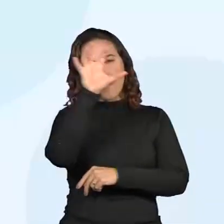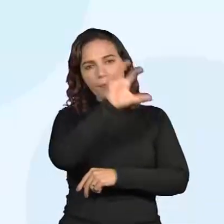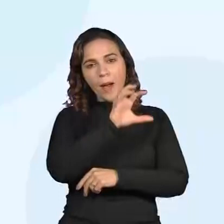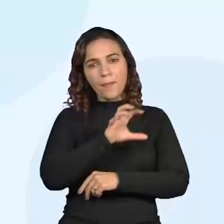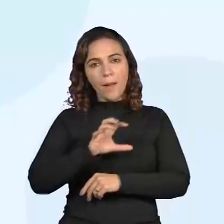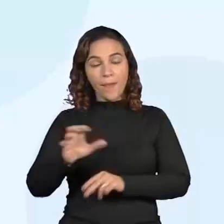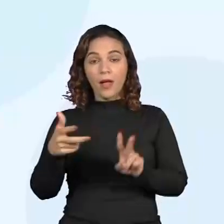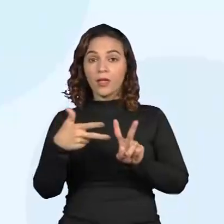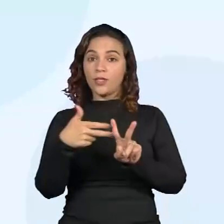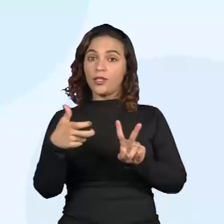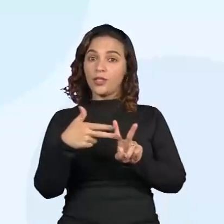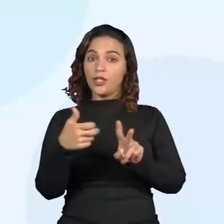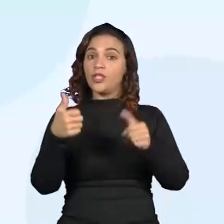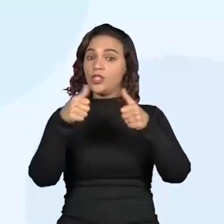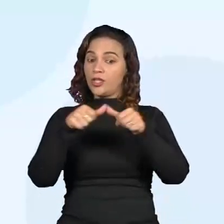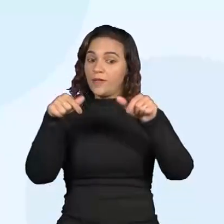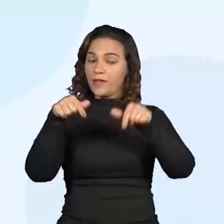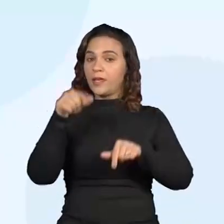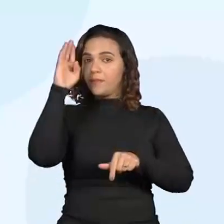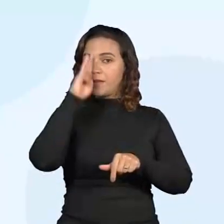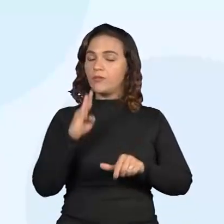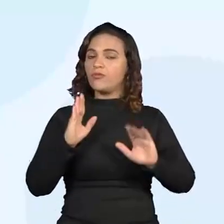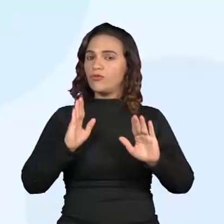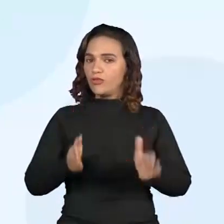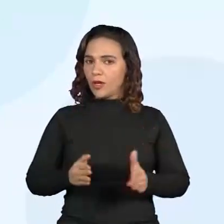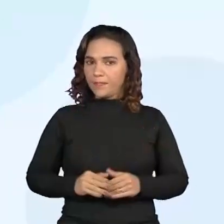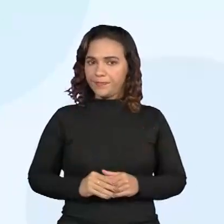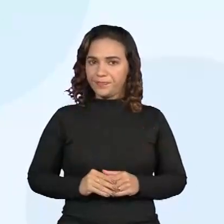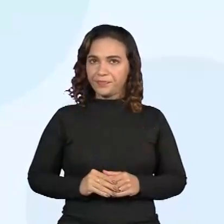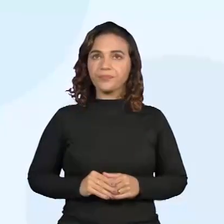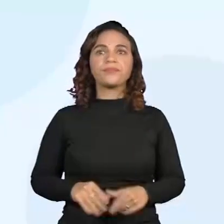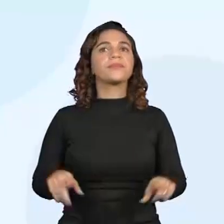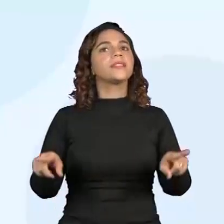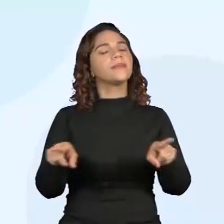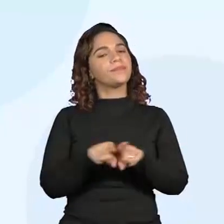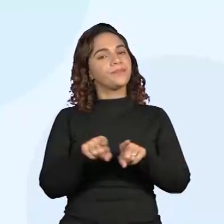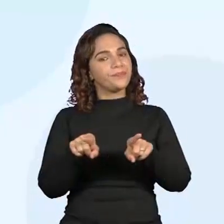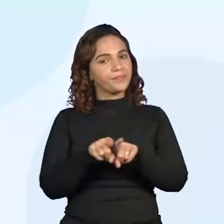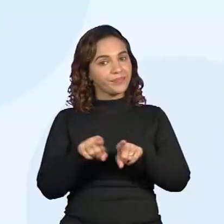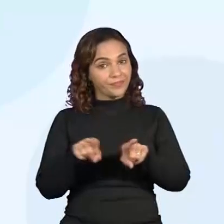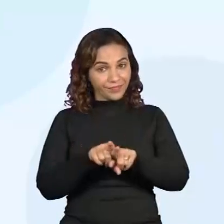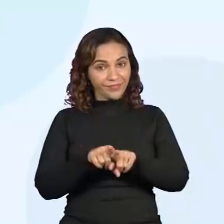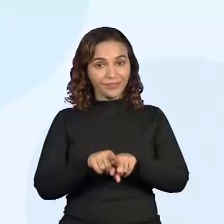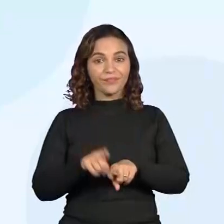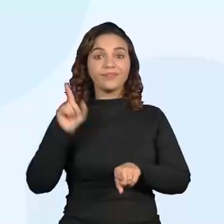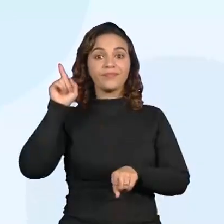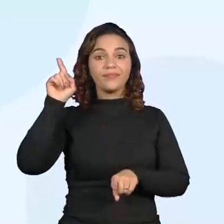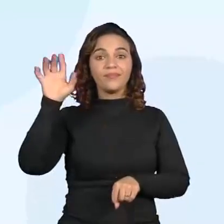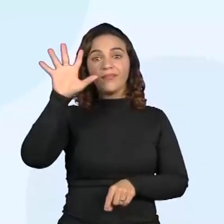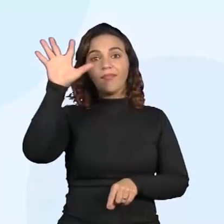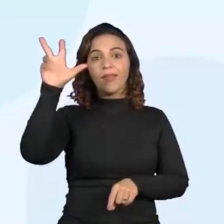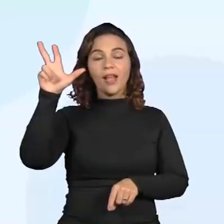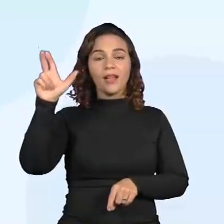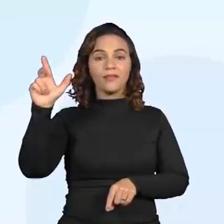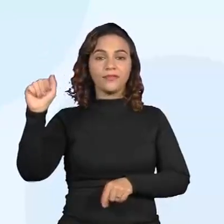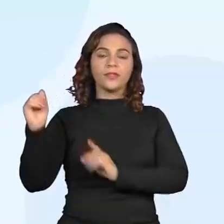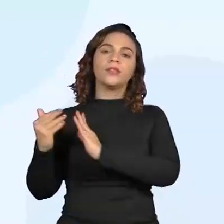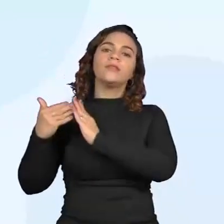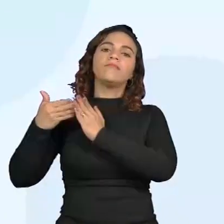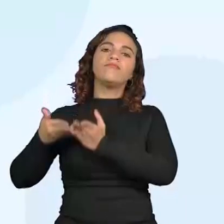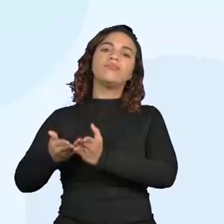ocupavam nosso território. Também por vários africanos de